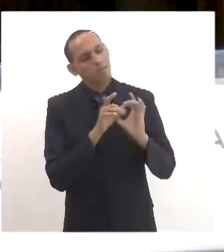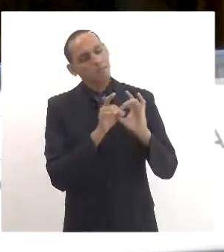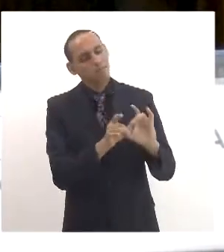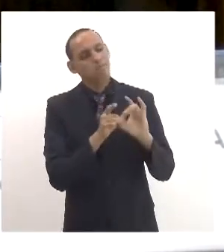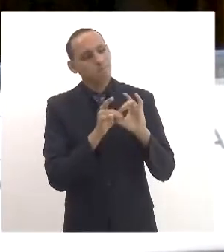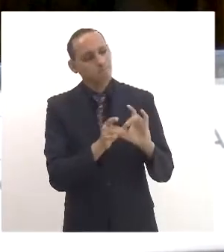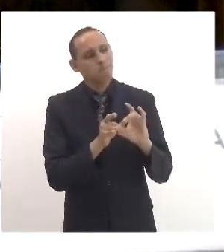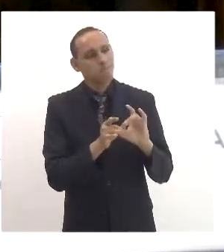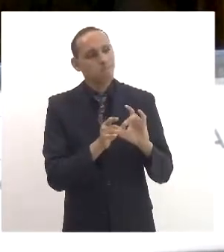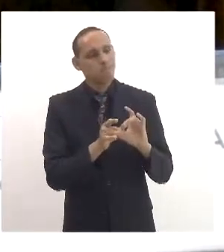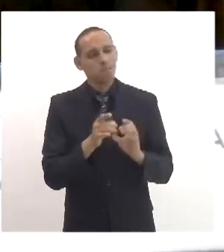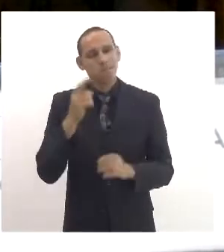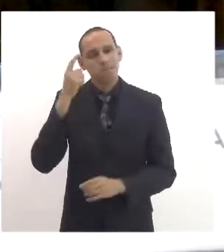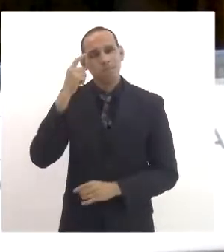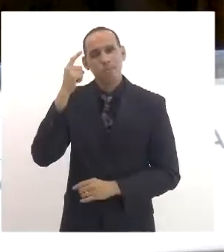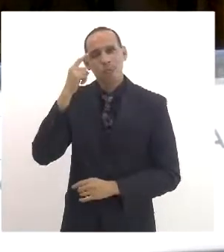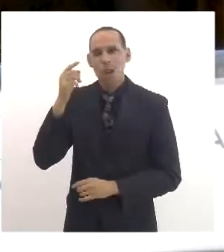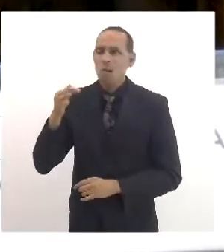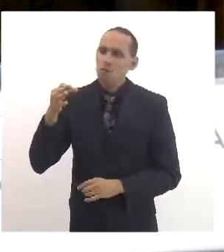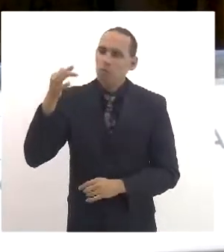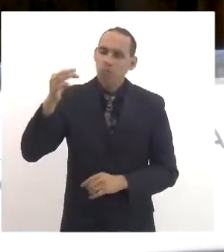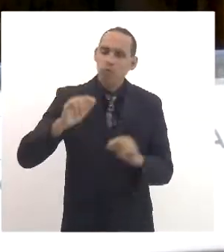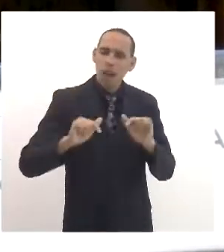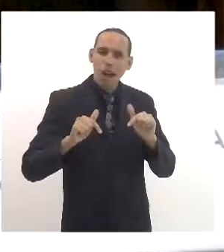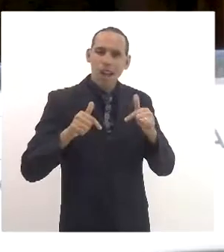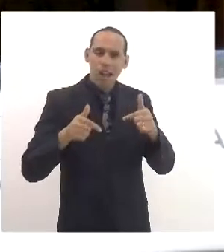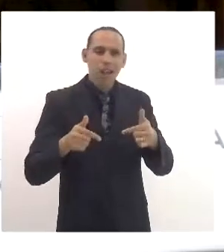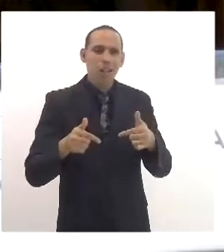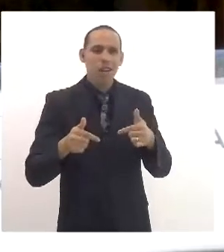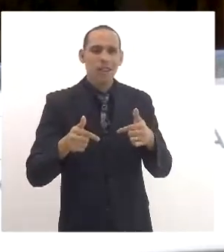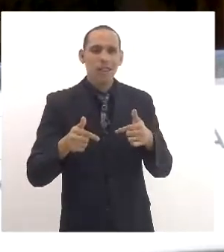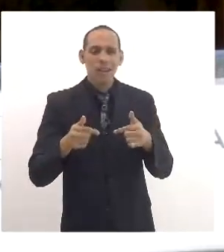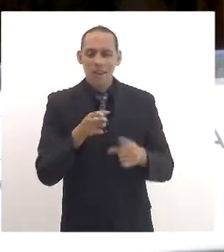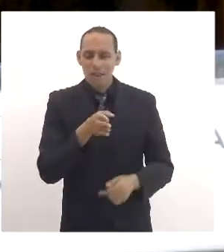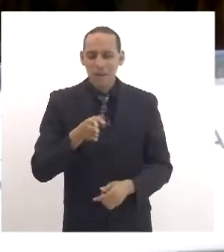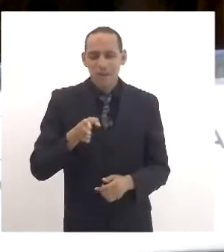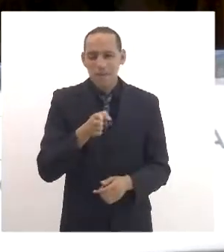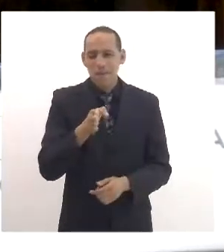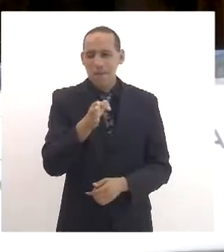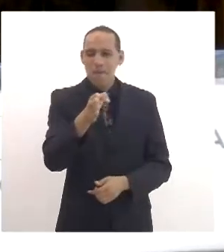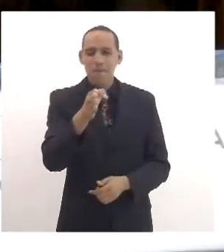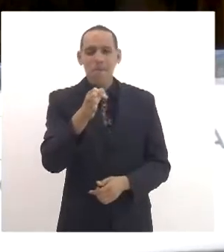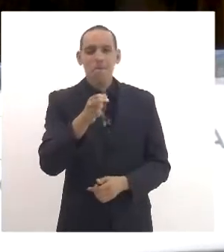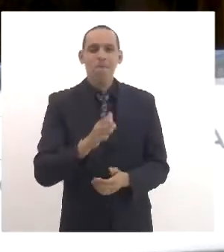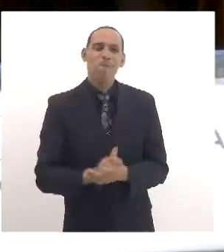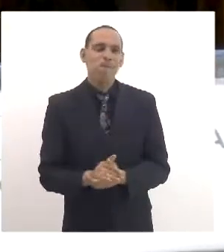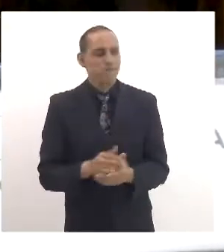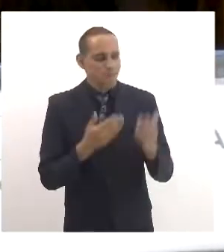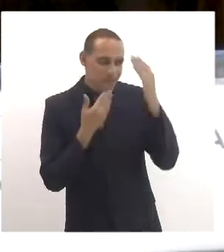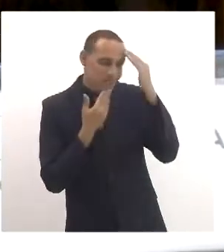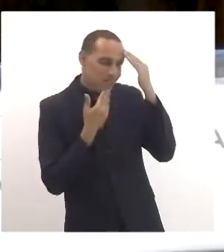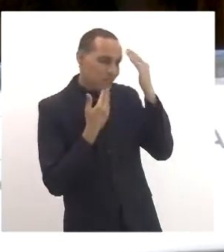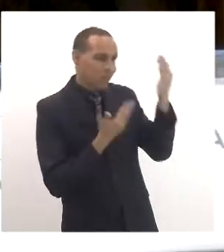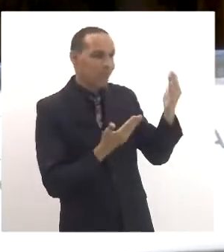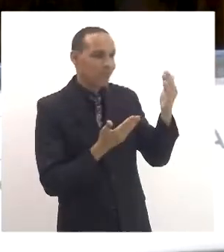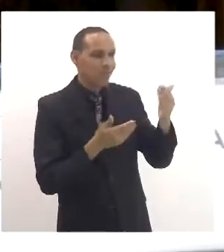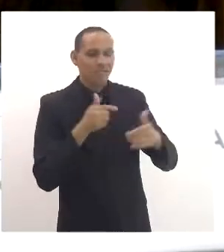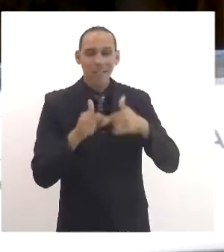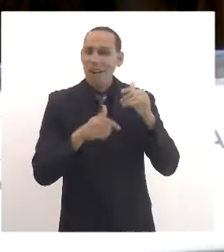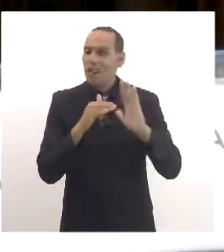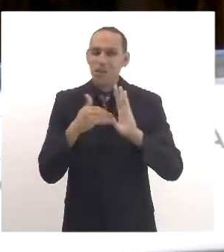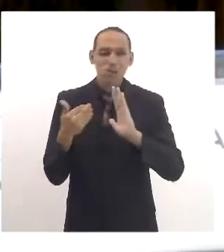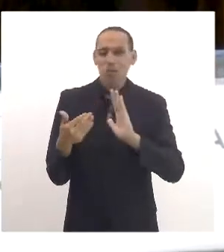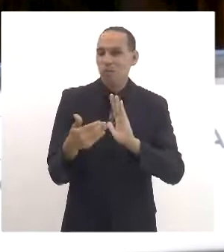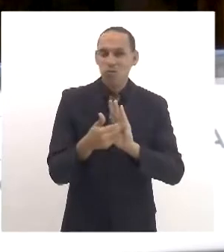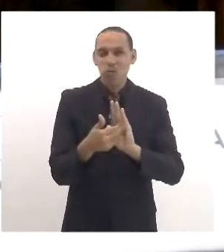de projetar ações consistentes nessa direção. E lhe agradecer por todo o trabalho